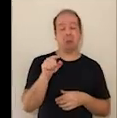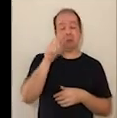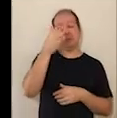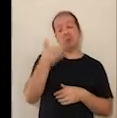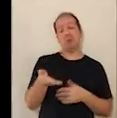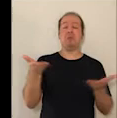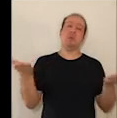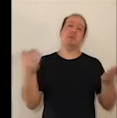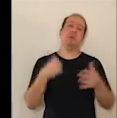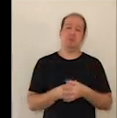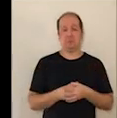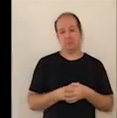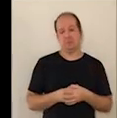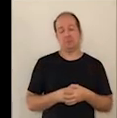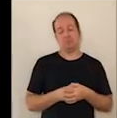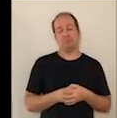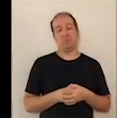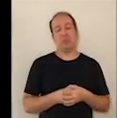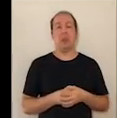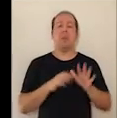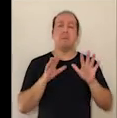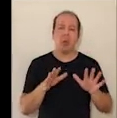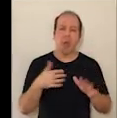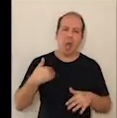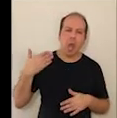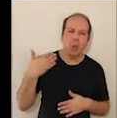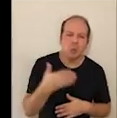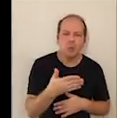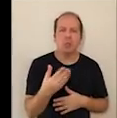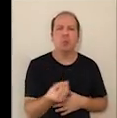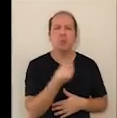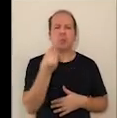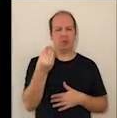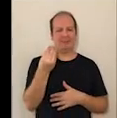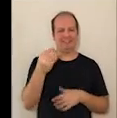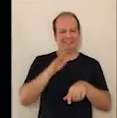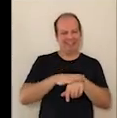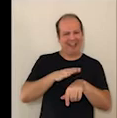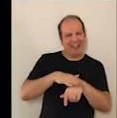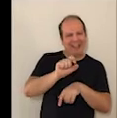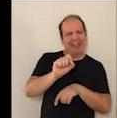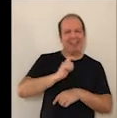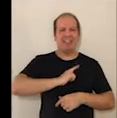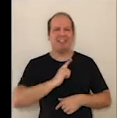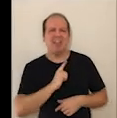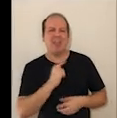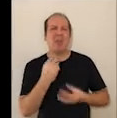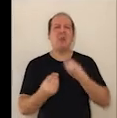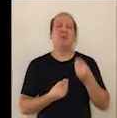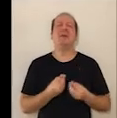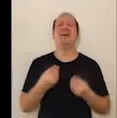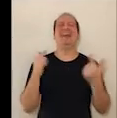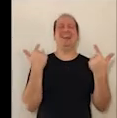esse aí. Levou vida boa. É mais moço do que eu e já vai esticando o